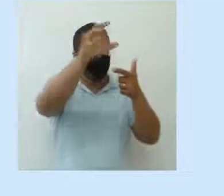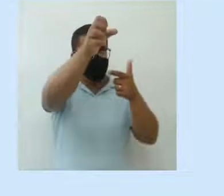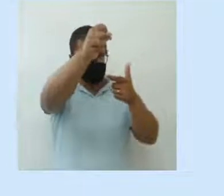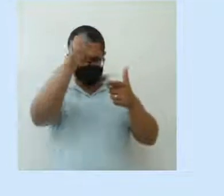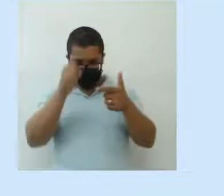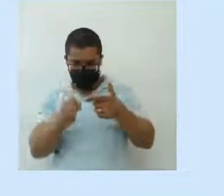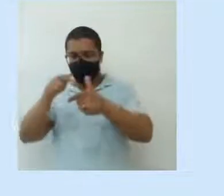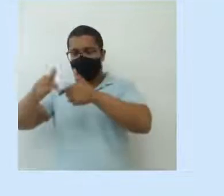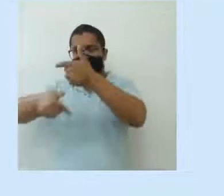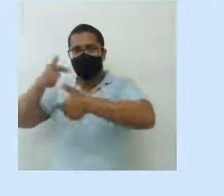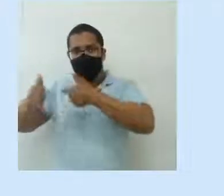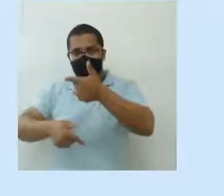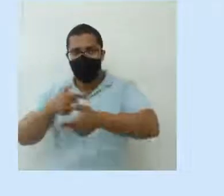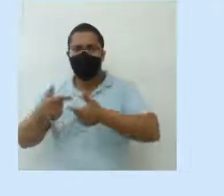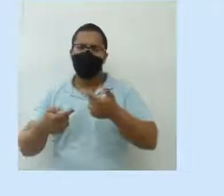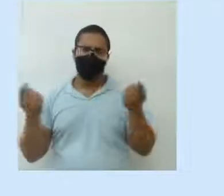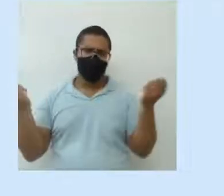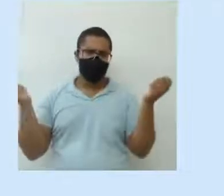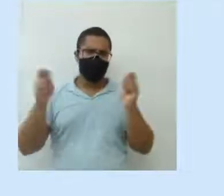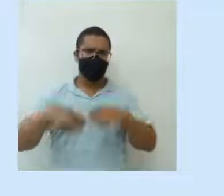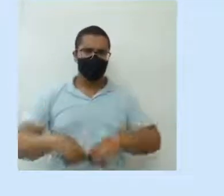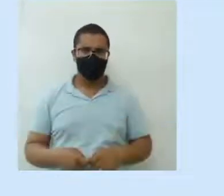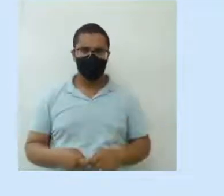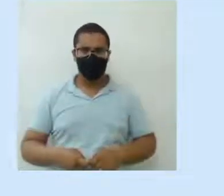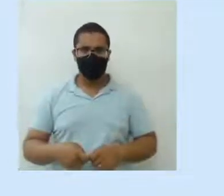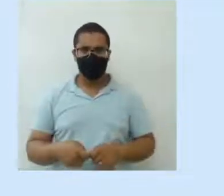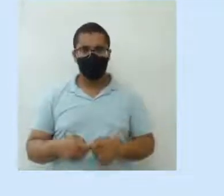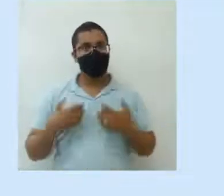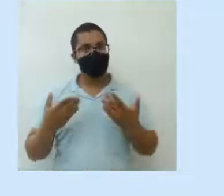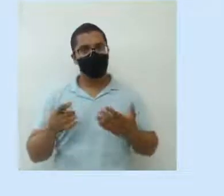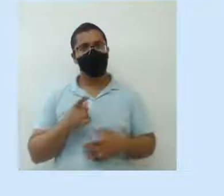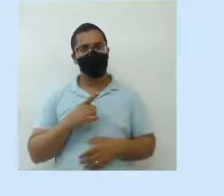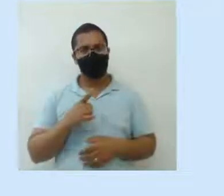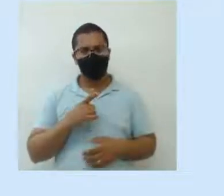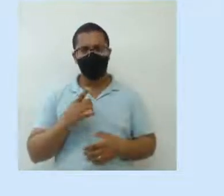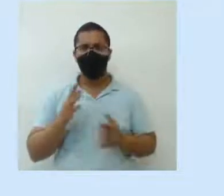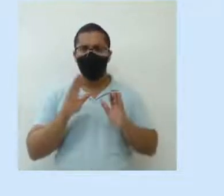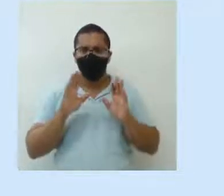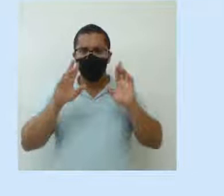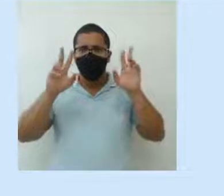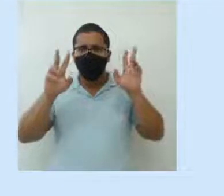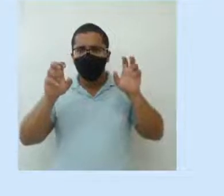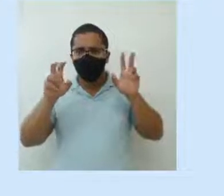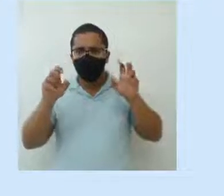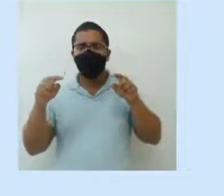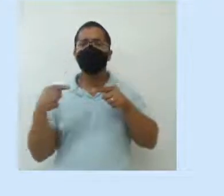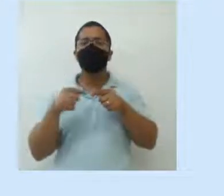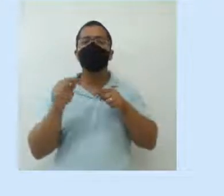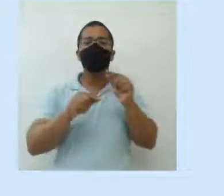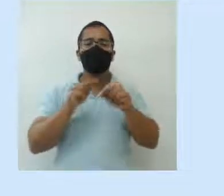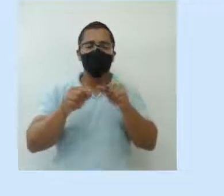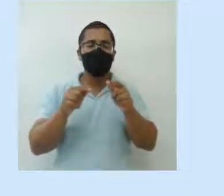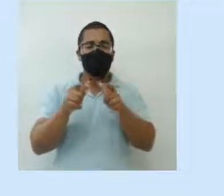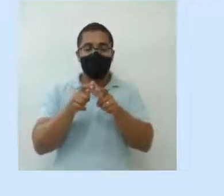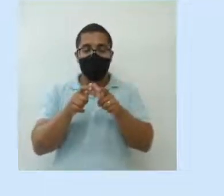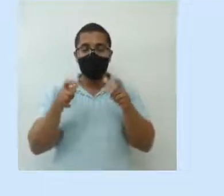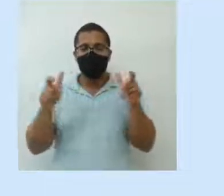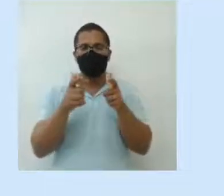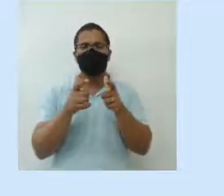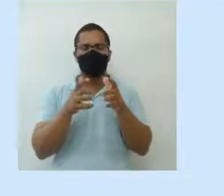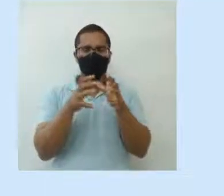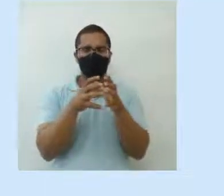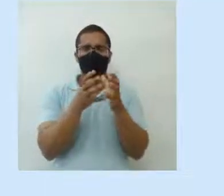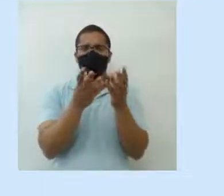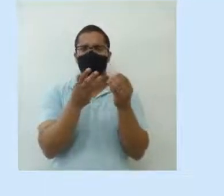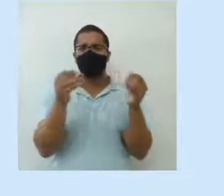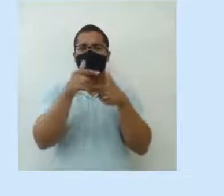de contenção social, né? Então, na realidade, vocês vão ter essa questão de excedente, excesso, né?